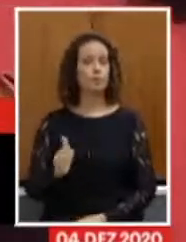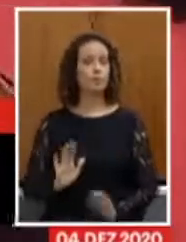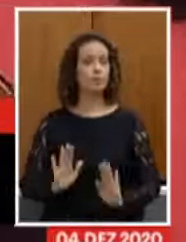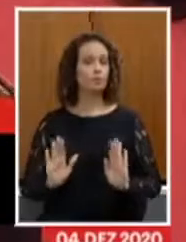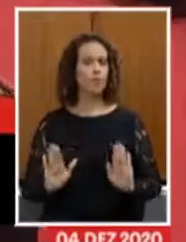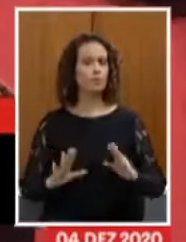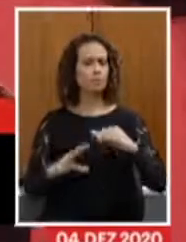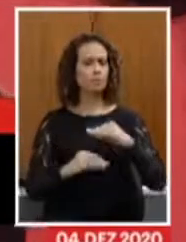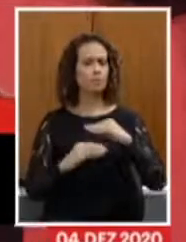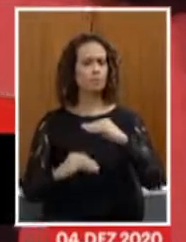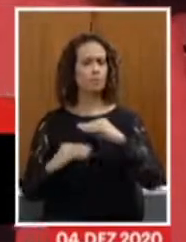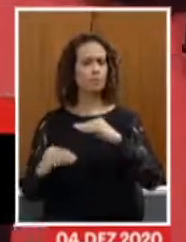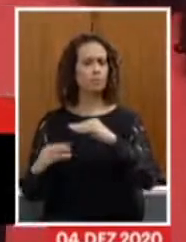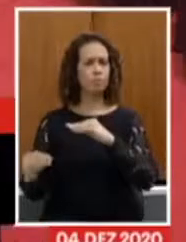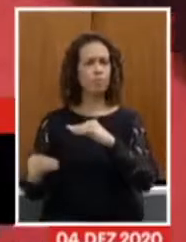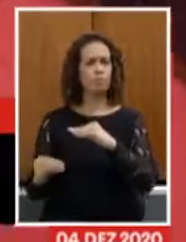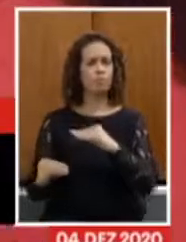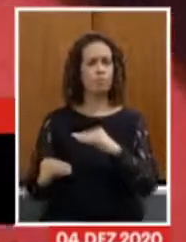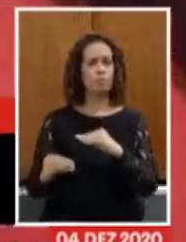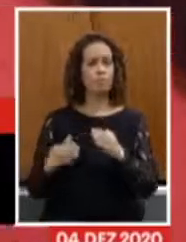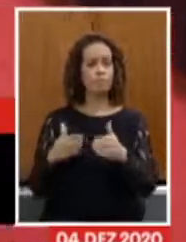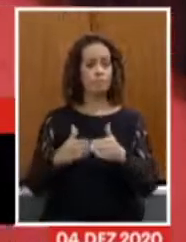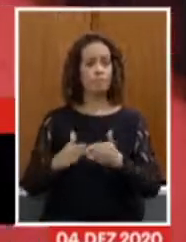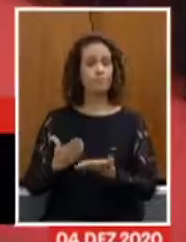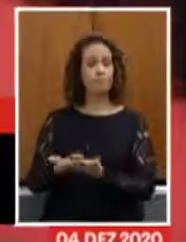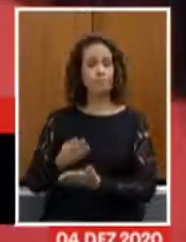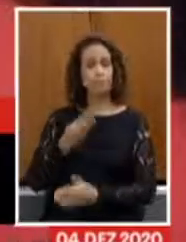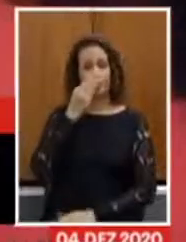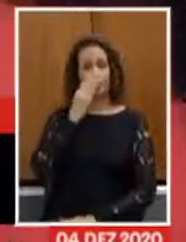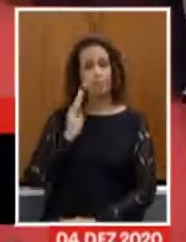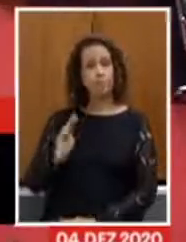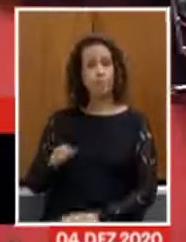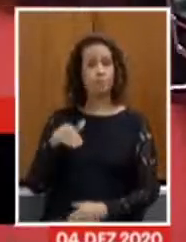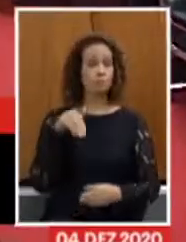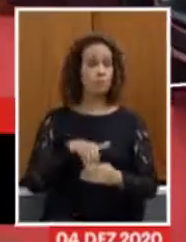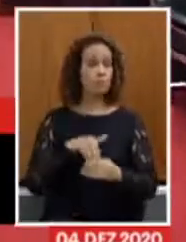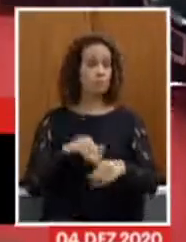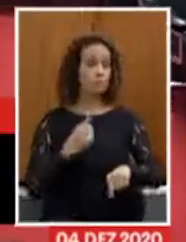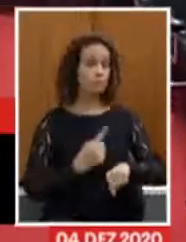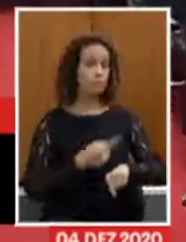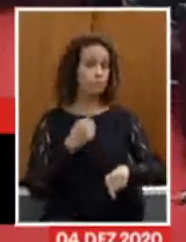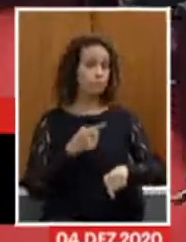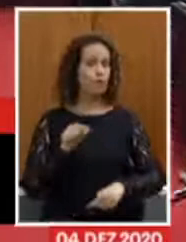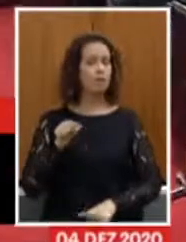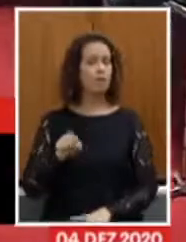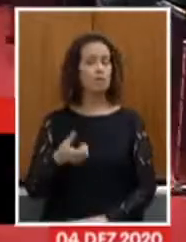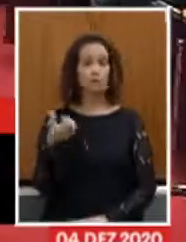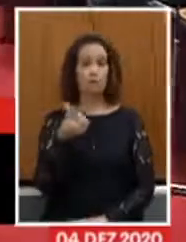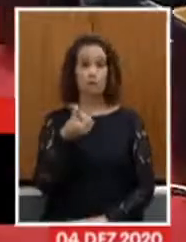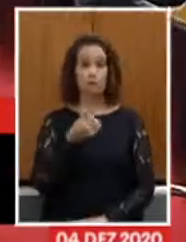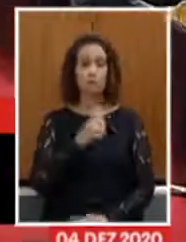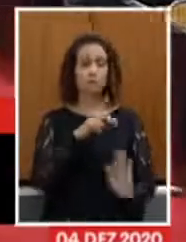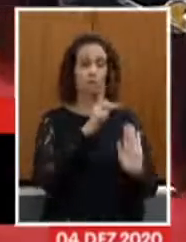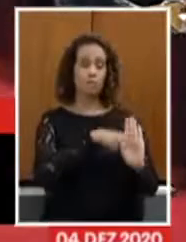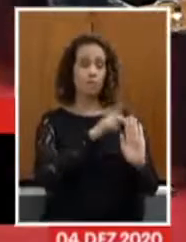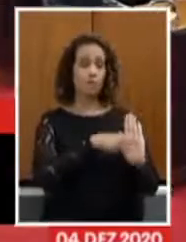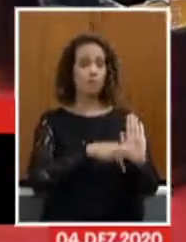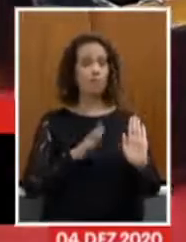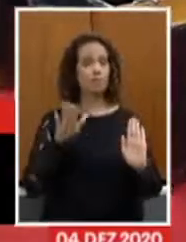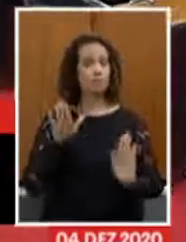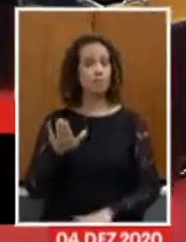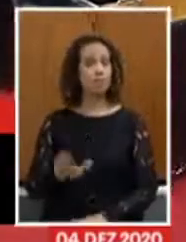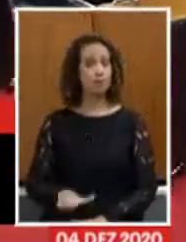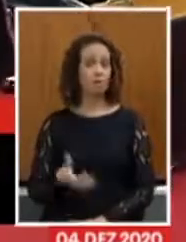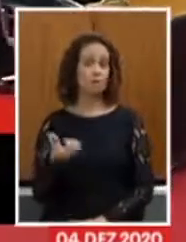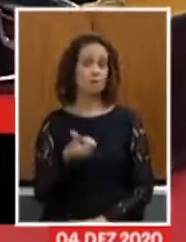parecer pela rejeição que estão sendo votadas neste momento. Este é o sexto projeto apreciado na tarde